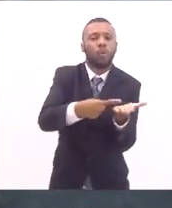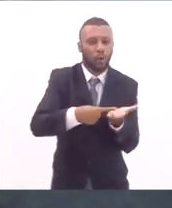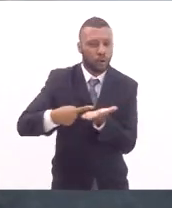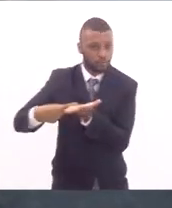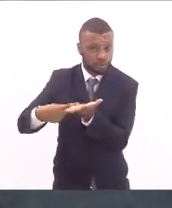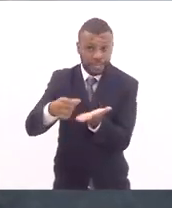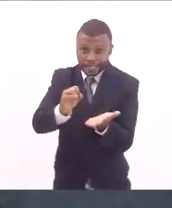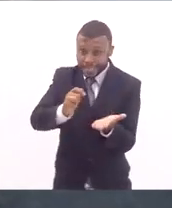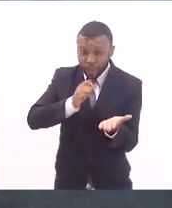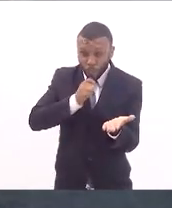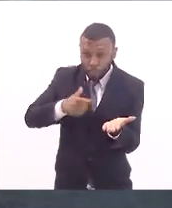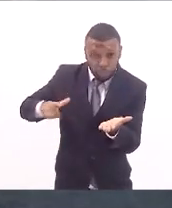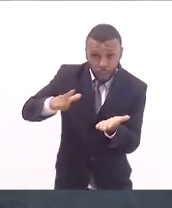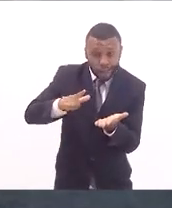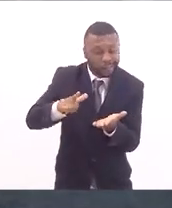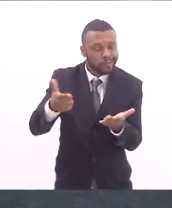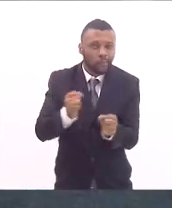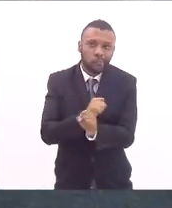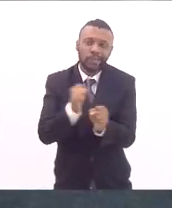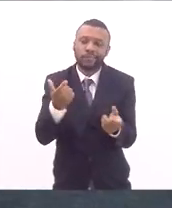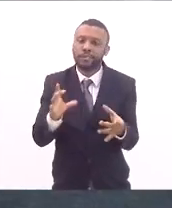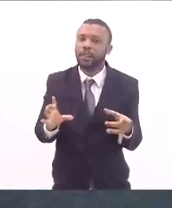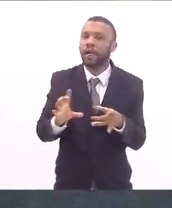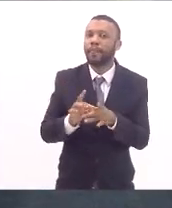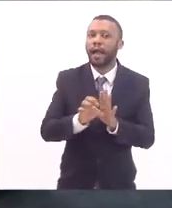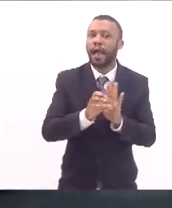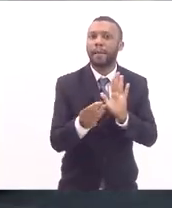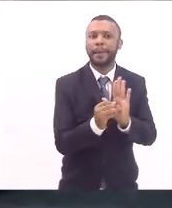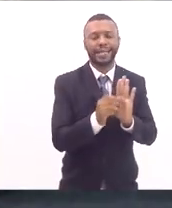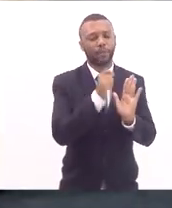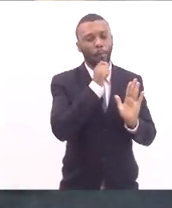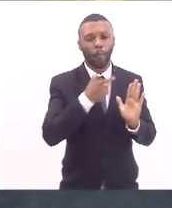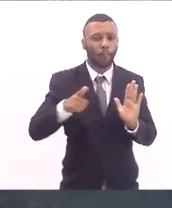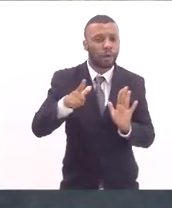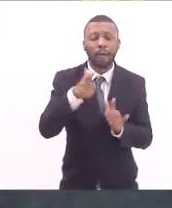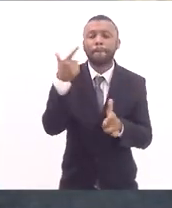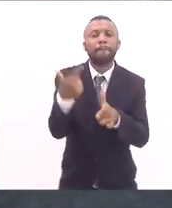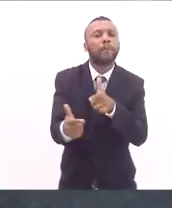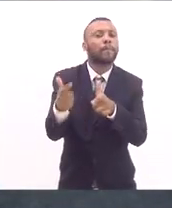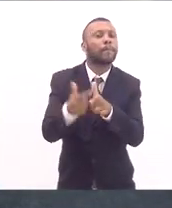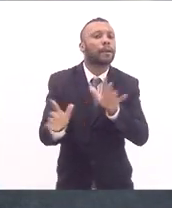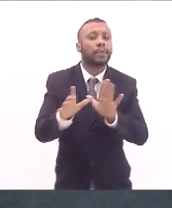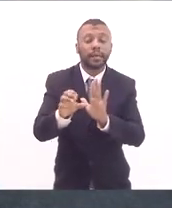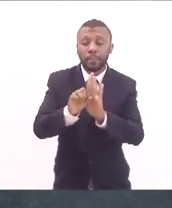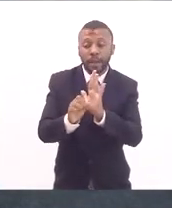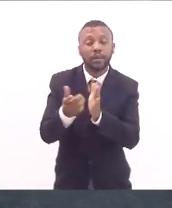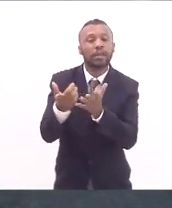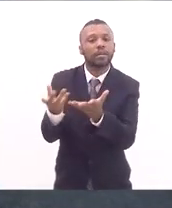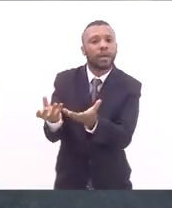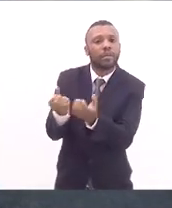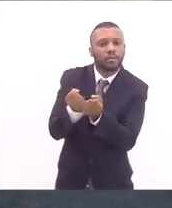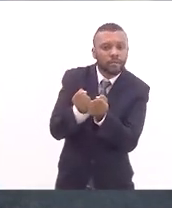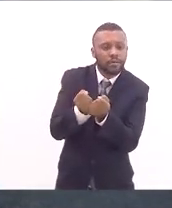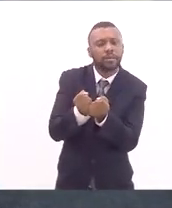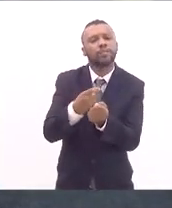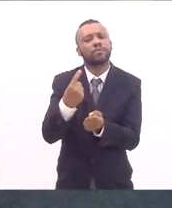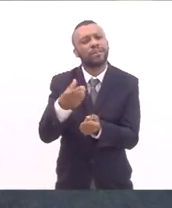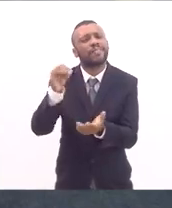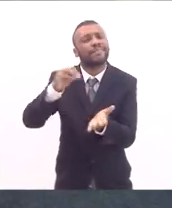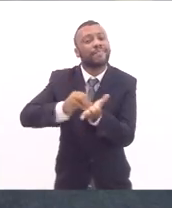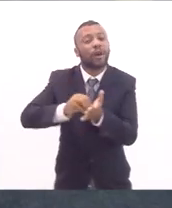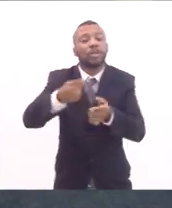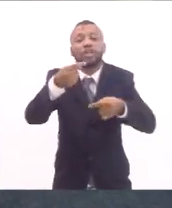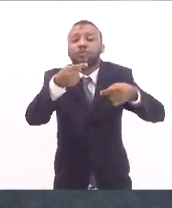houve acordo no aplicação bem menos tanto não vejo problema nenhum que a emenda seja acolhida que ainda vamos discutir